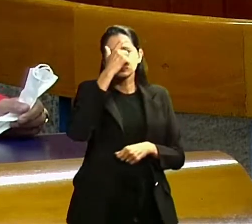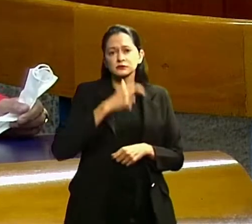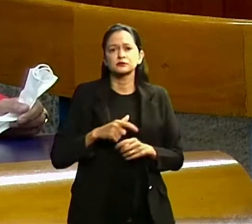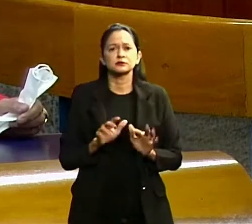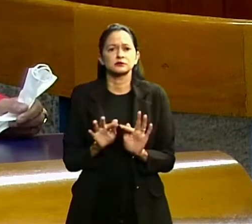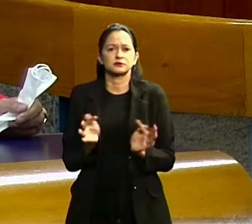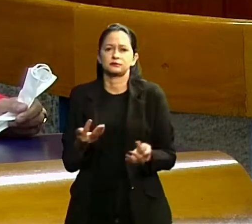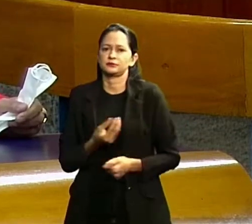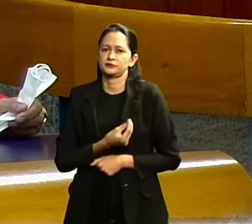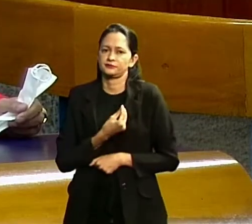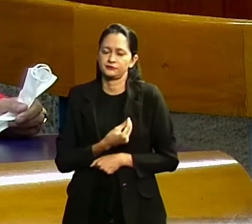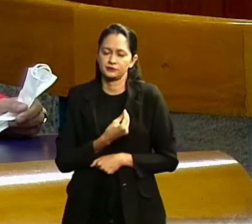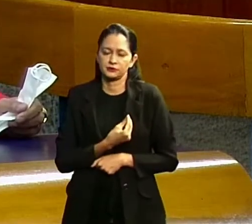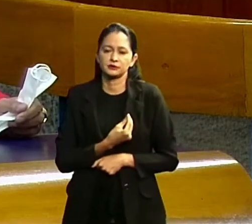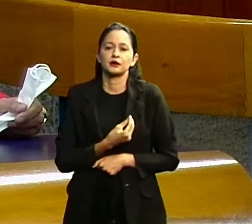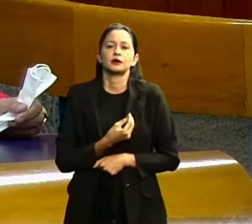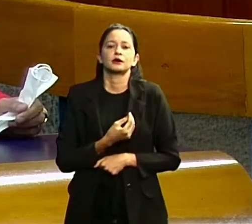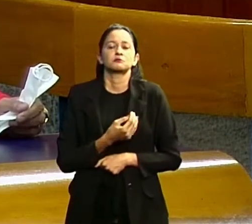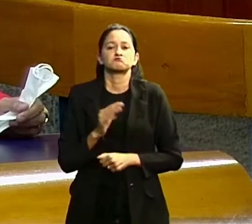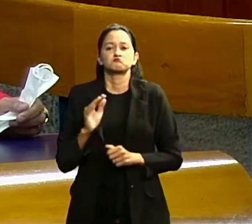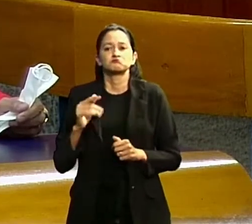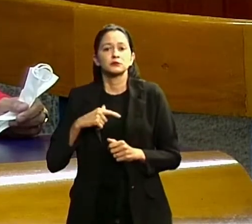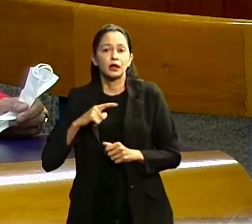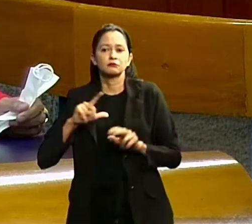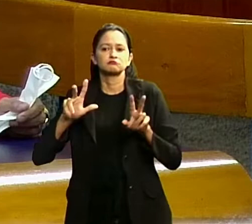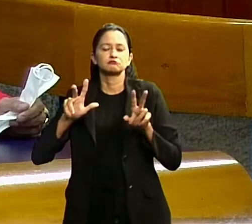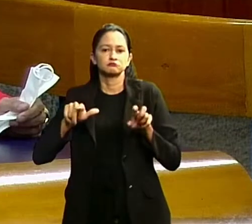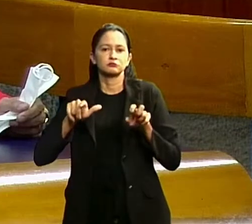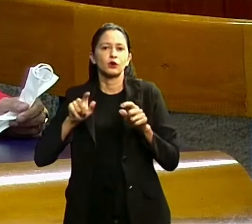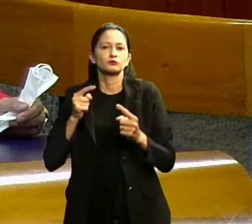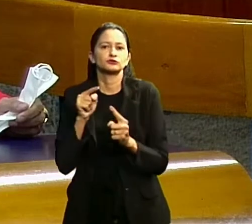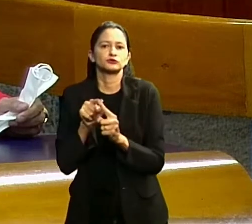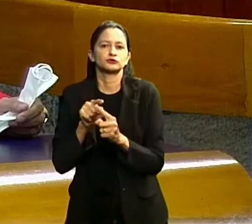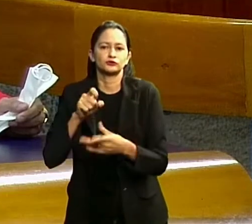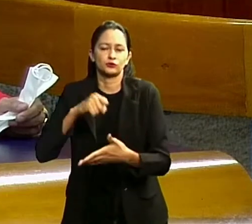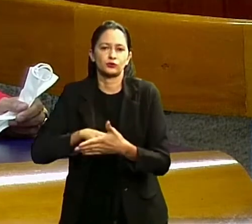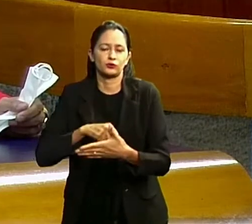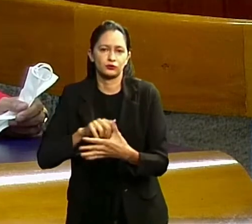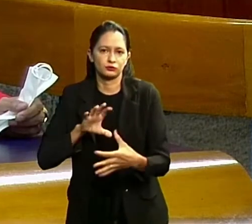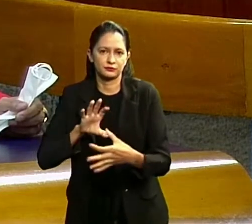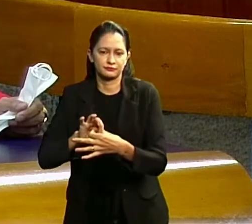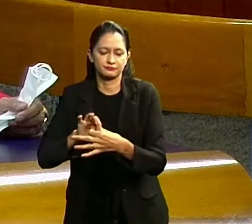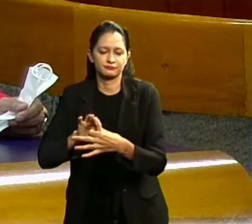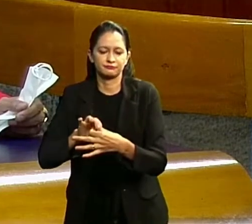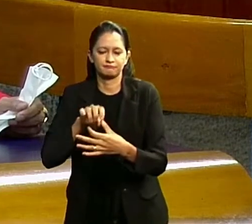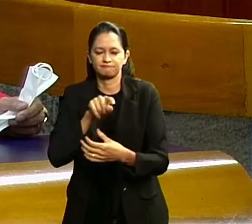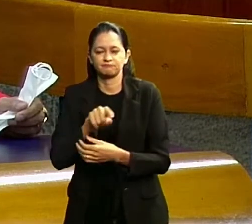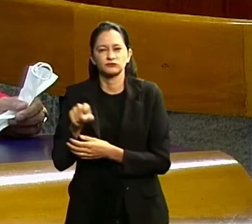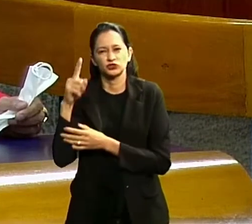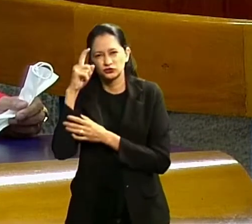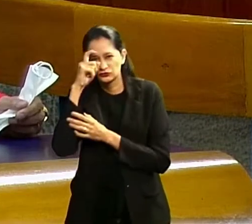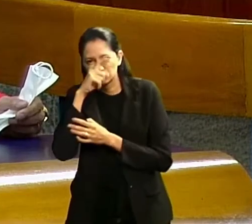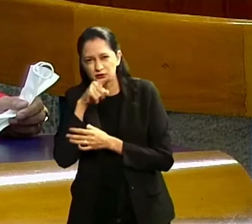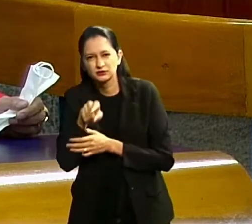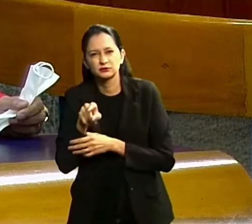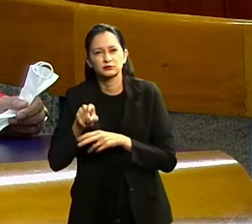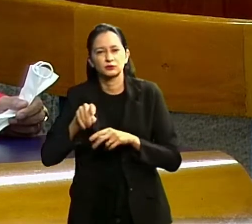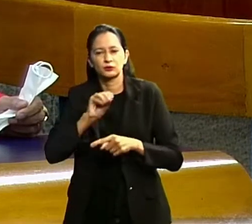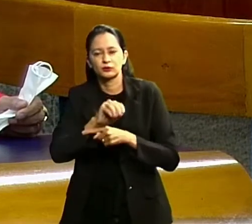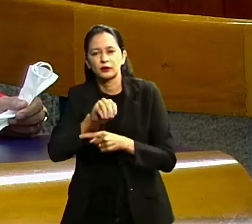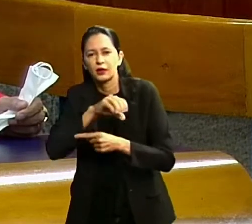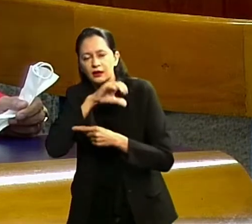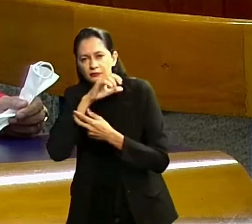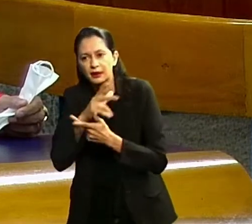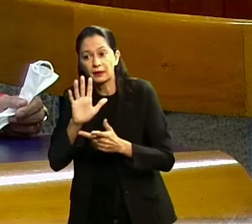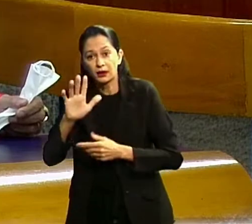simples, que tem uma causa, né, muito triste, muito solitária, e uma